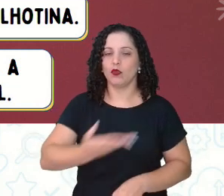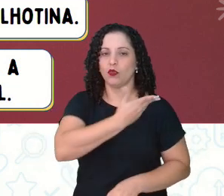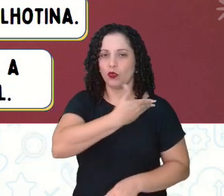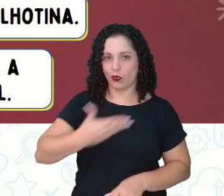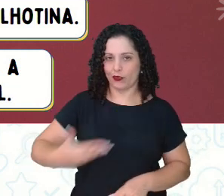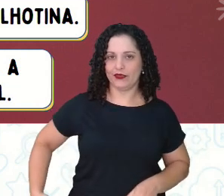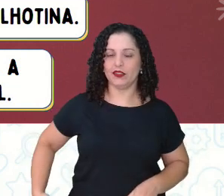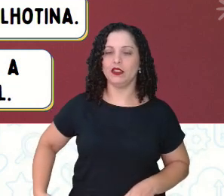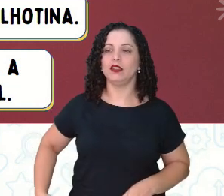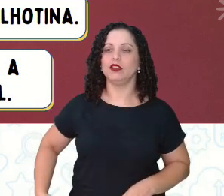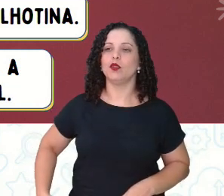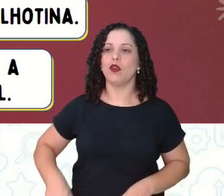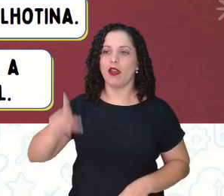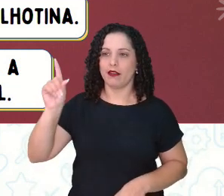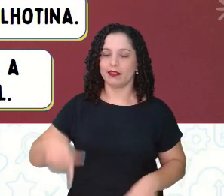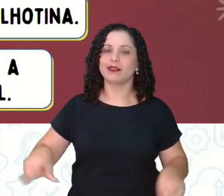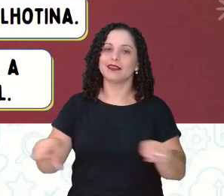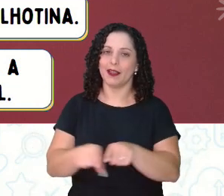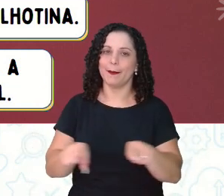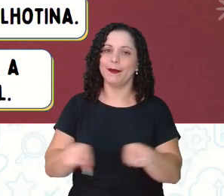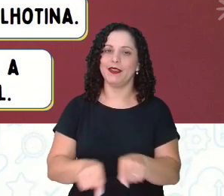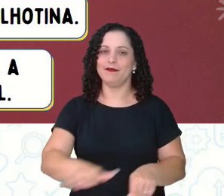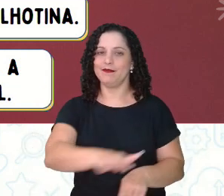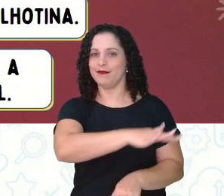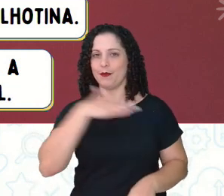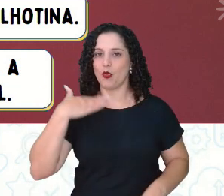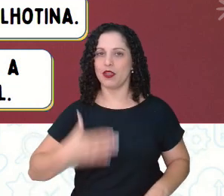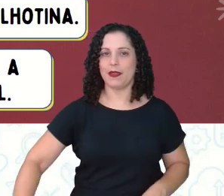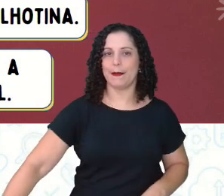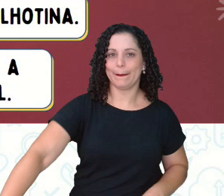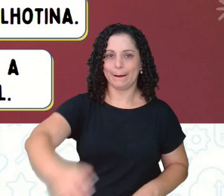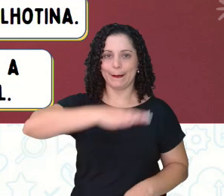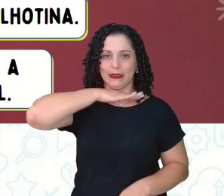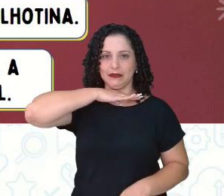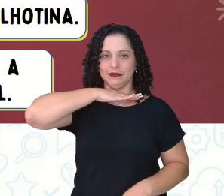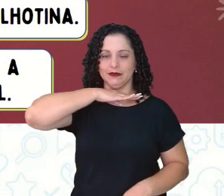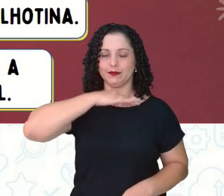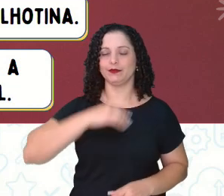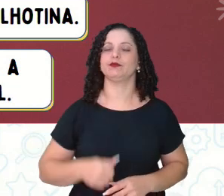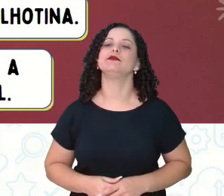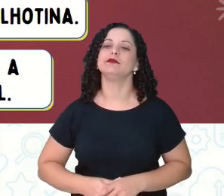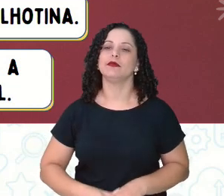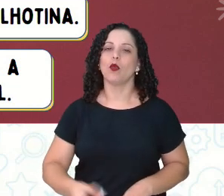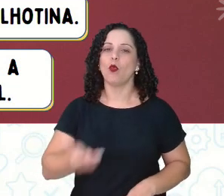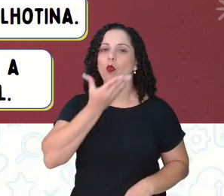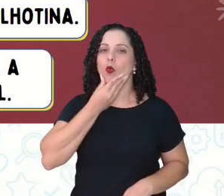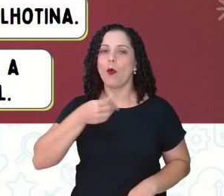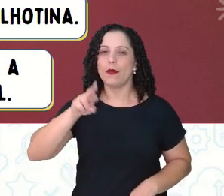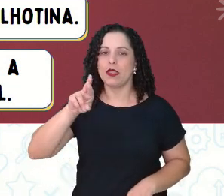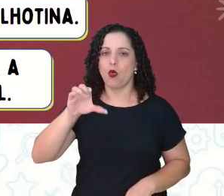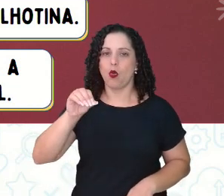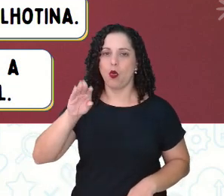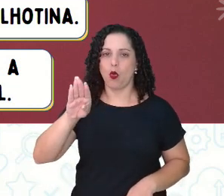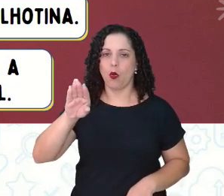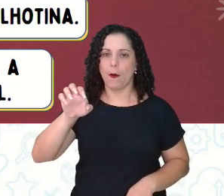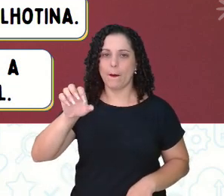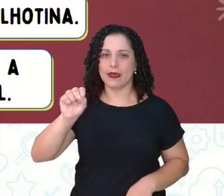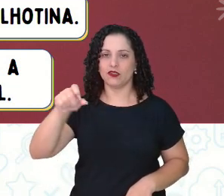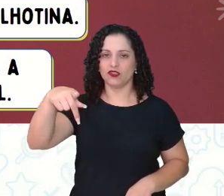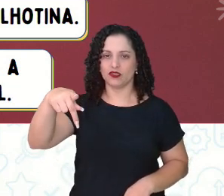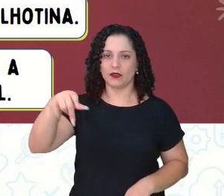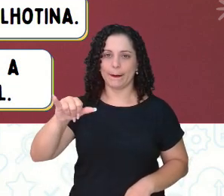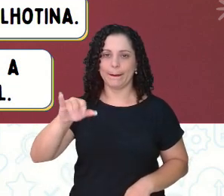revolucionário foram levados à guilhotina. Olha o que a gente estava falando. Então, Robespierre, pressionado pela